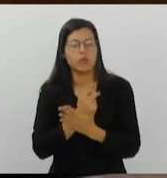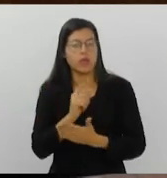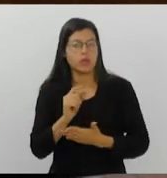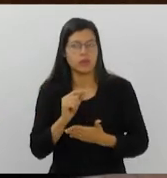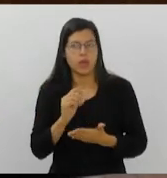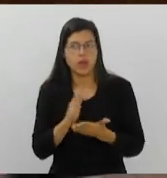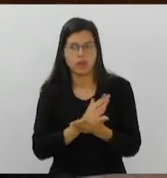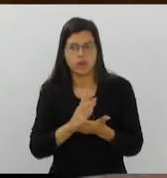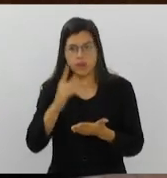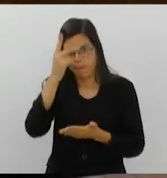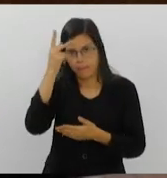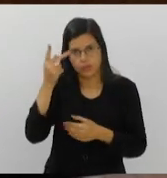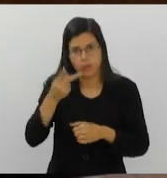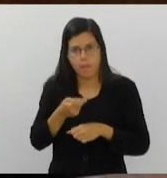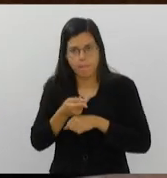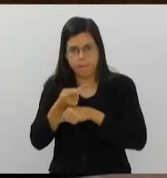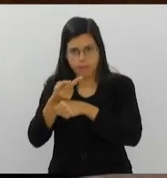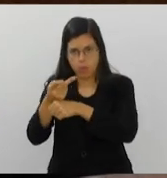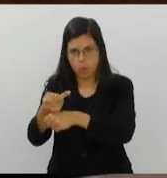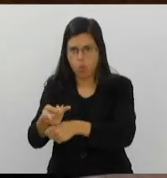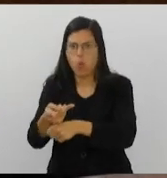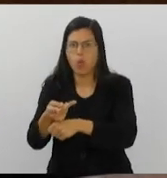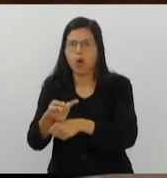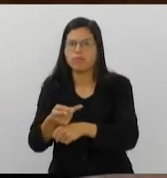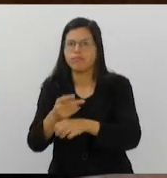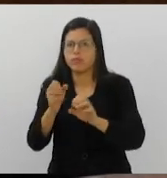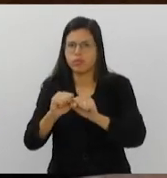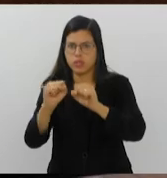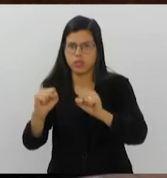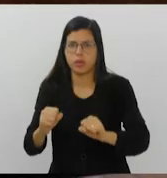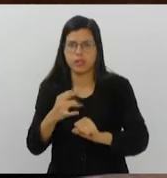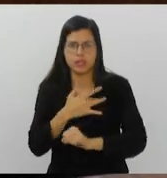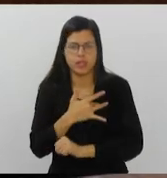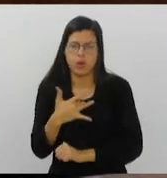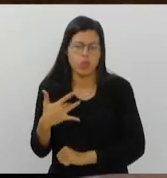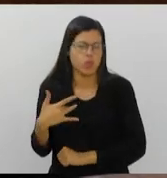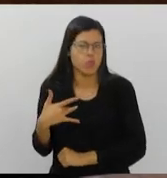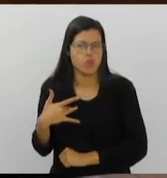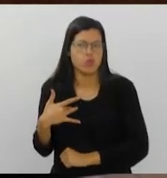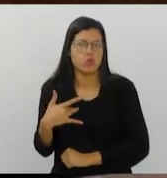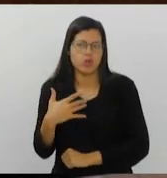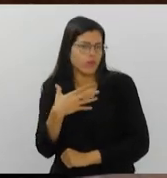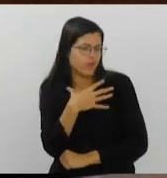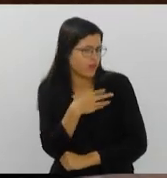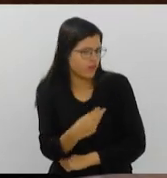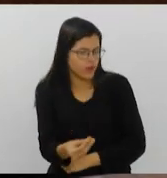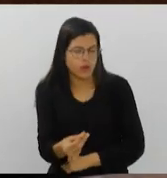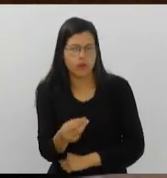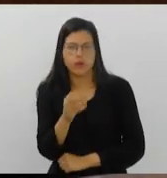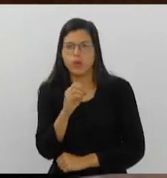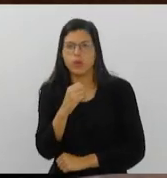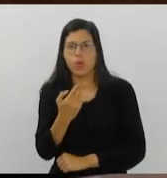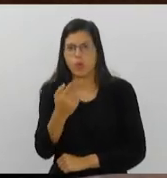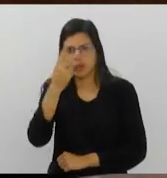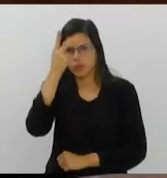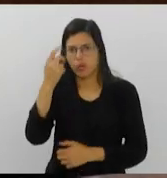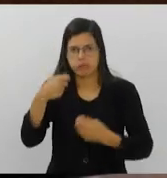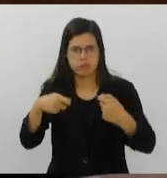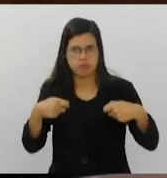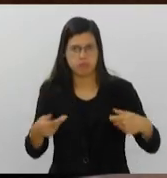uma pessoa procurando serviço de saúde para si ou para algum filho seu, para alguém que realmente está